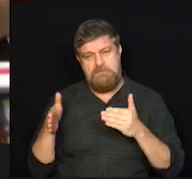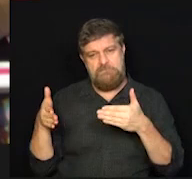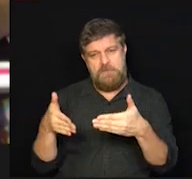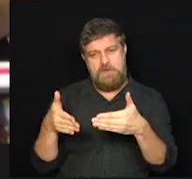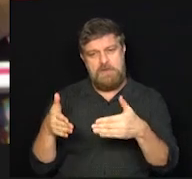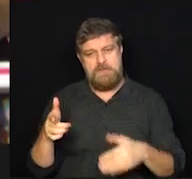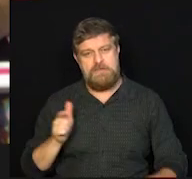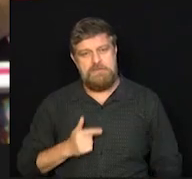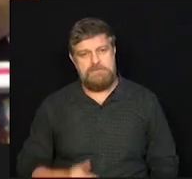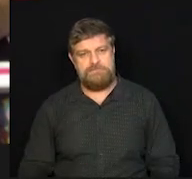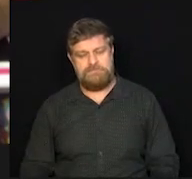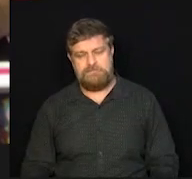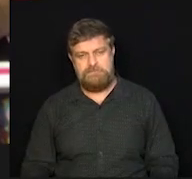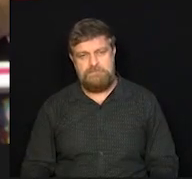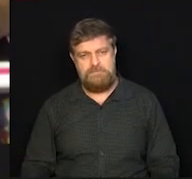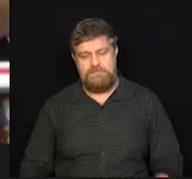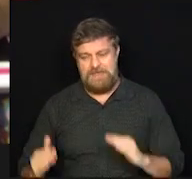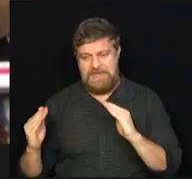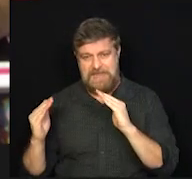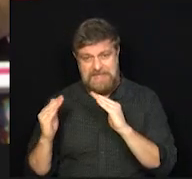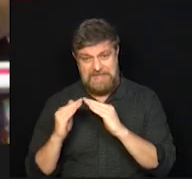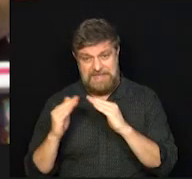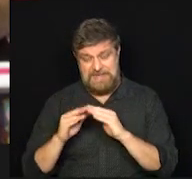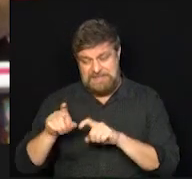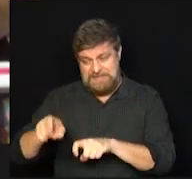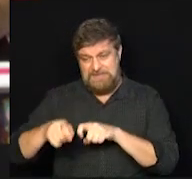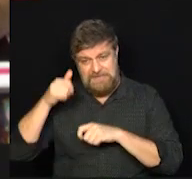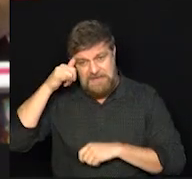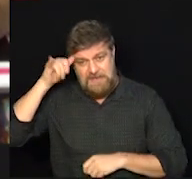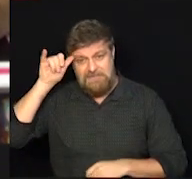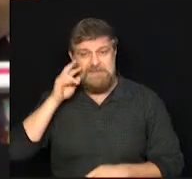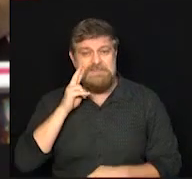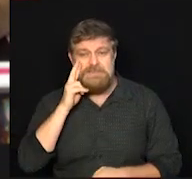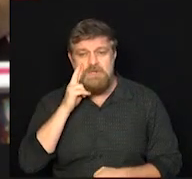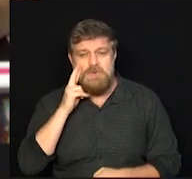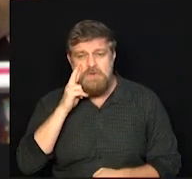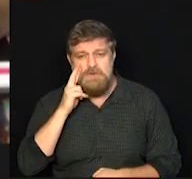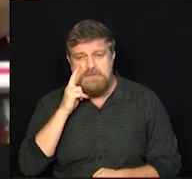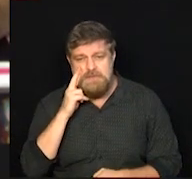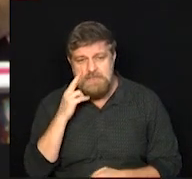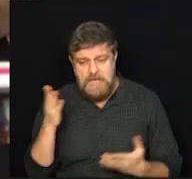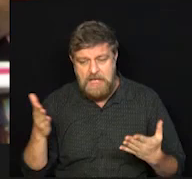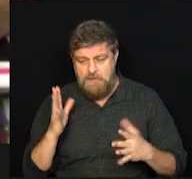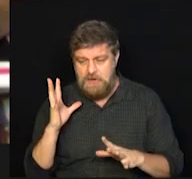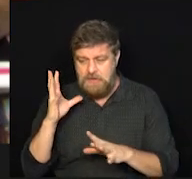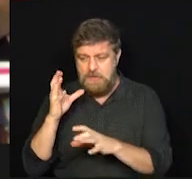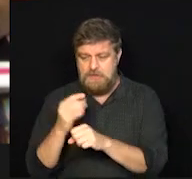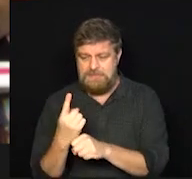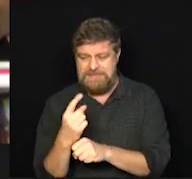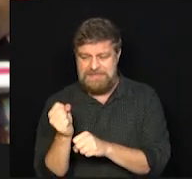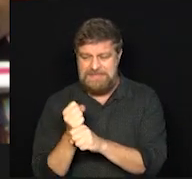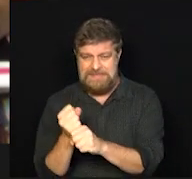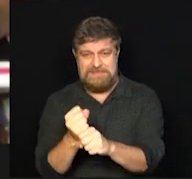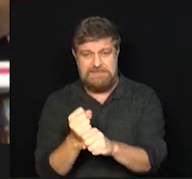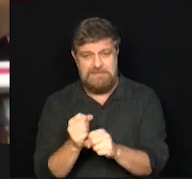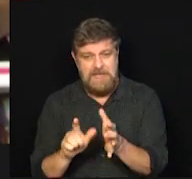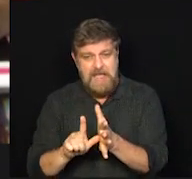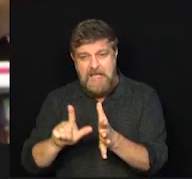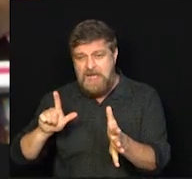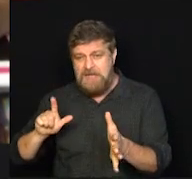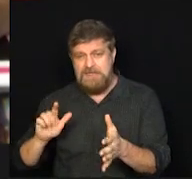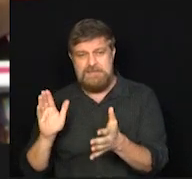da Casa de Cultura Fazenda Roseira onde este ano para 13 anos mas não sei Como saudar